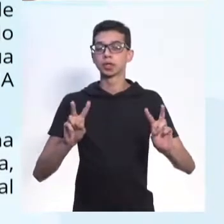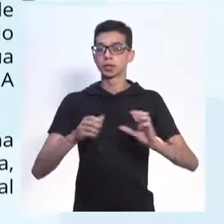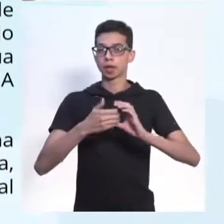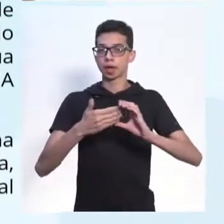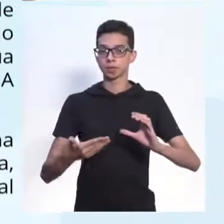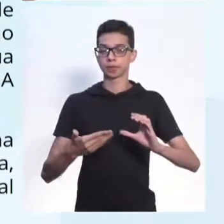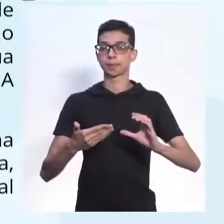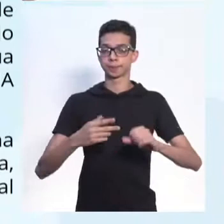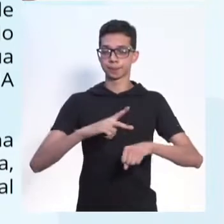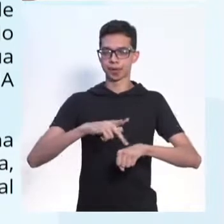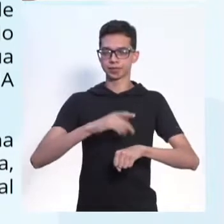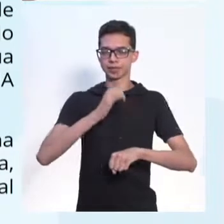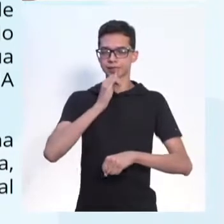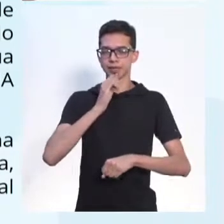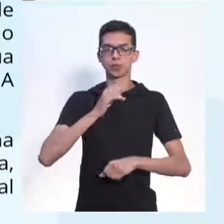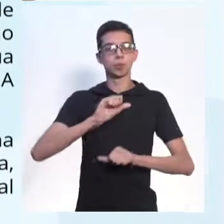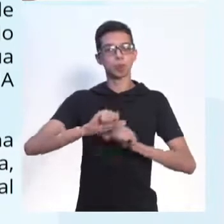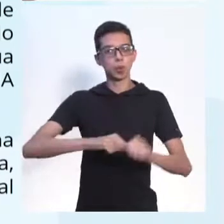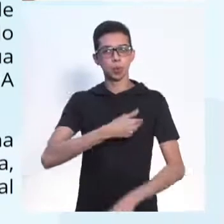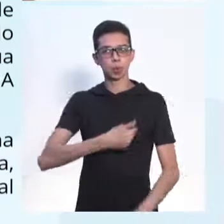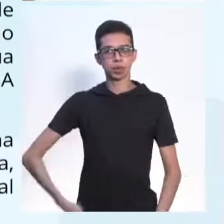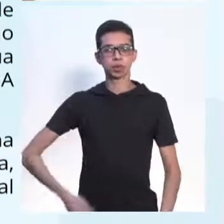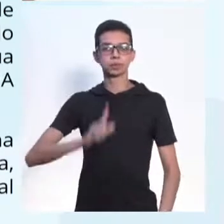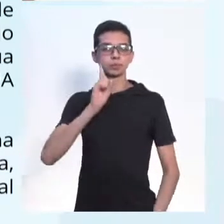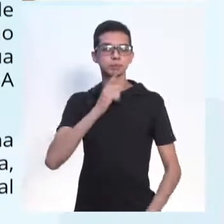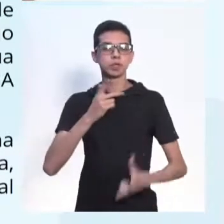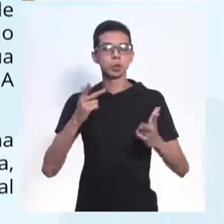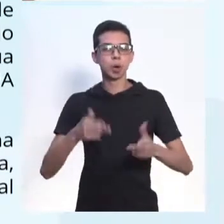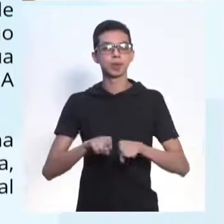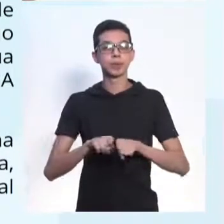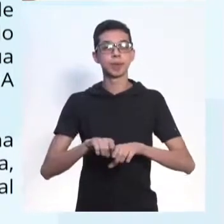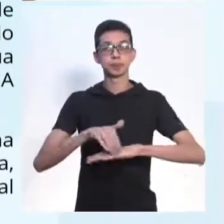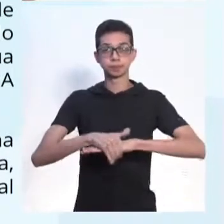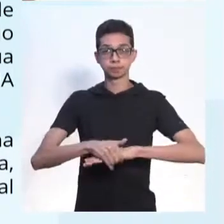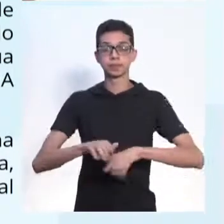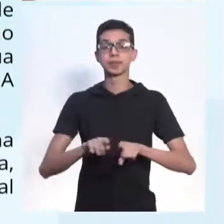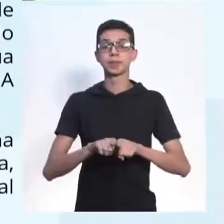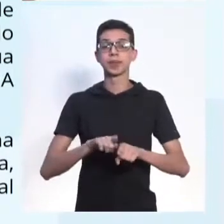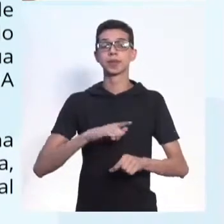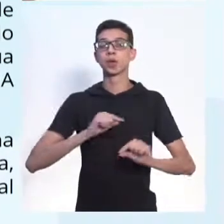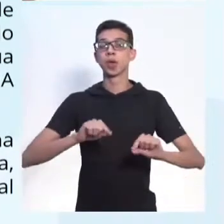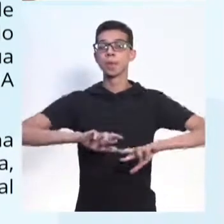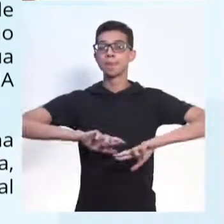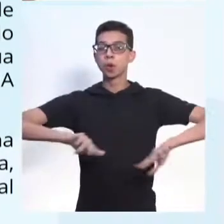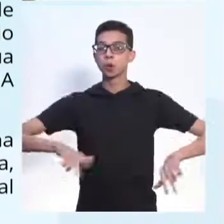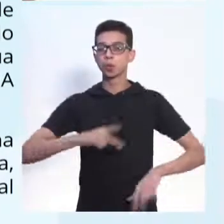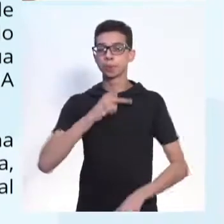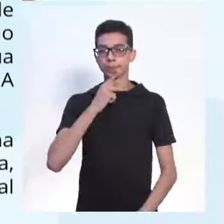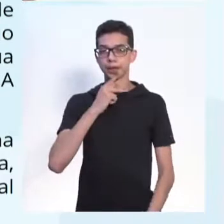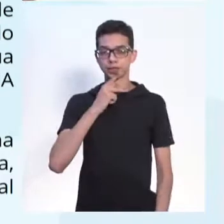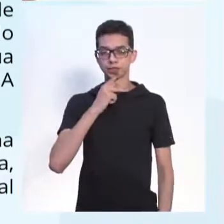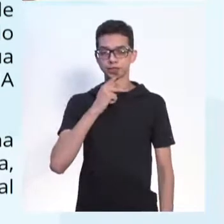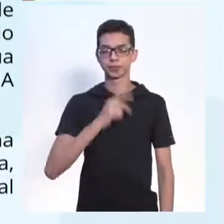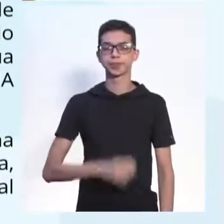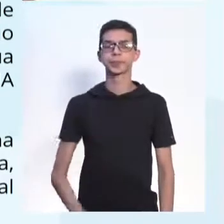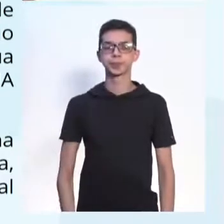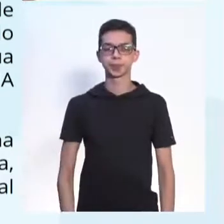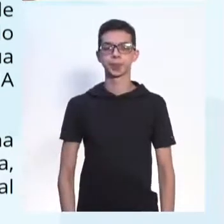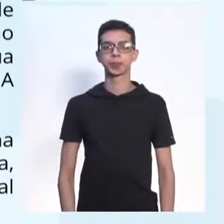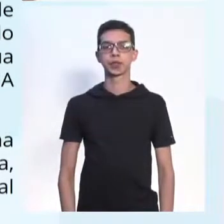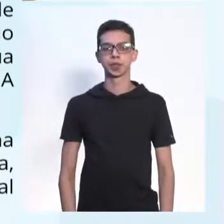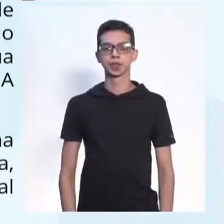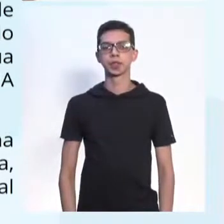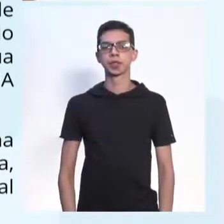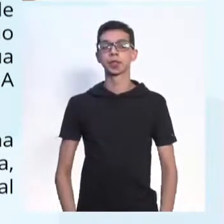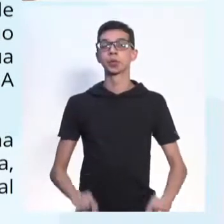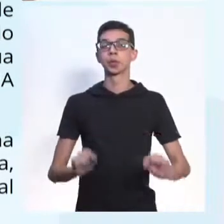governo como os Estados Unidos e Inglaterra e tem mais nosso sistema pluripartidário que o sistema vigente na maioria dos países